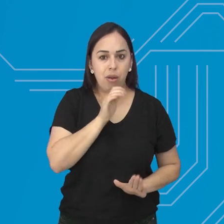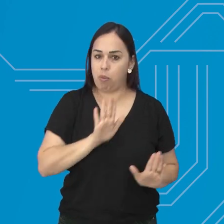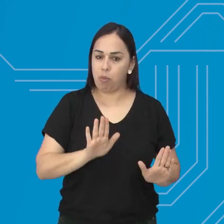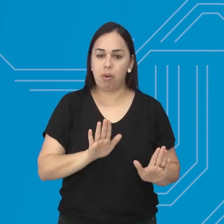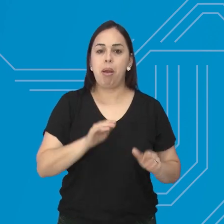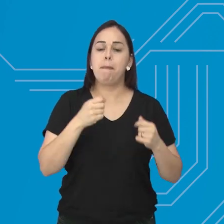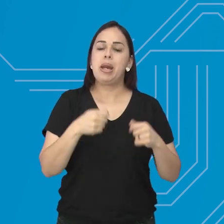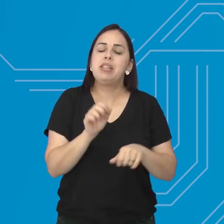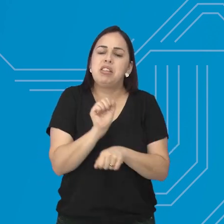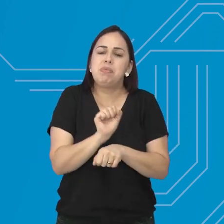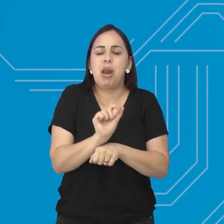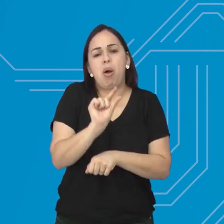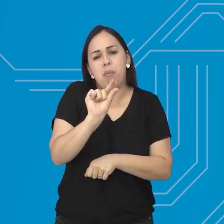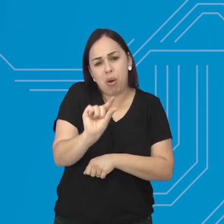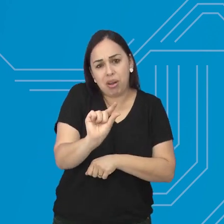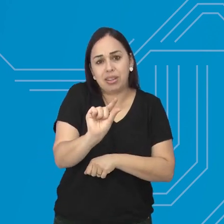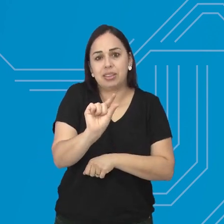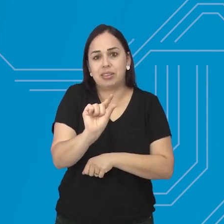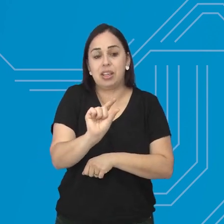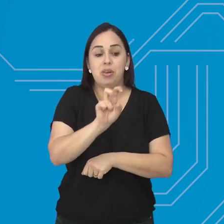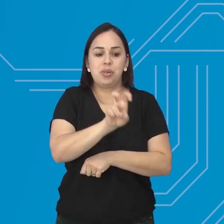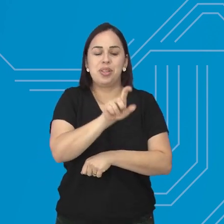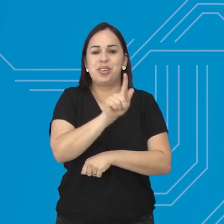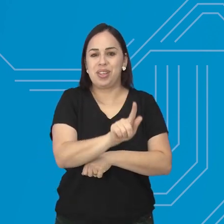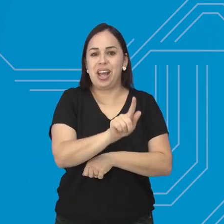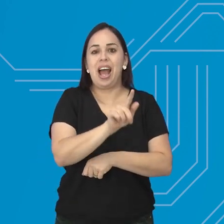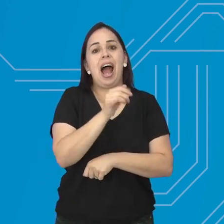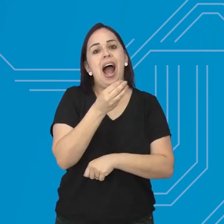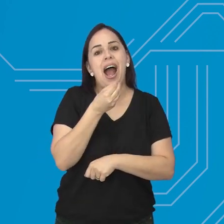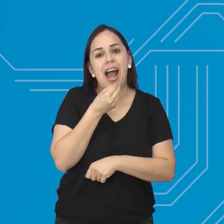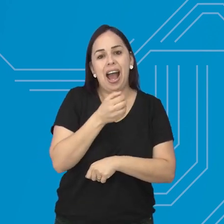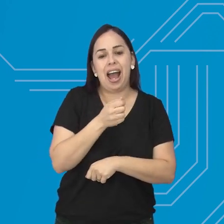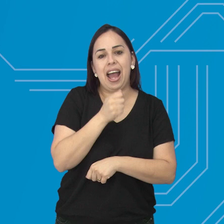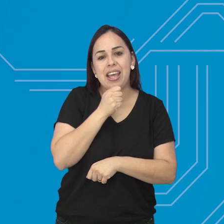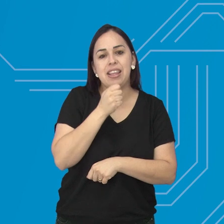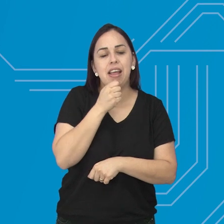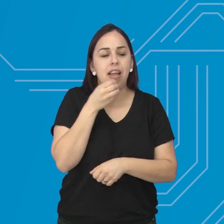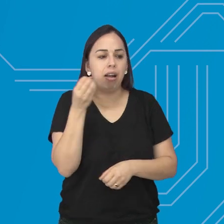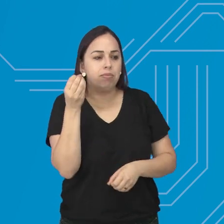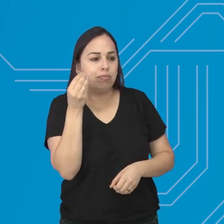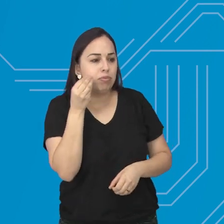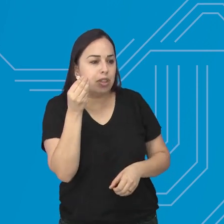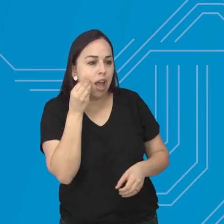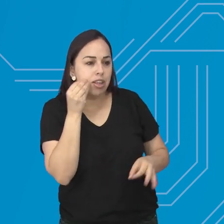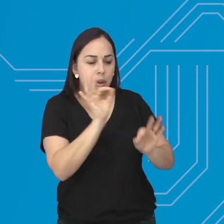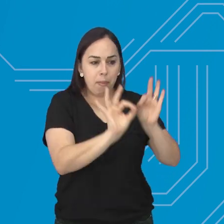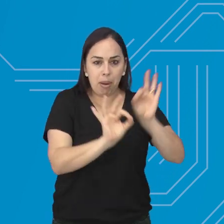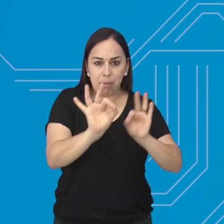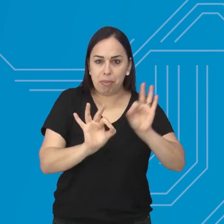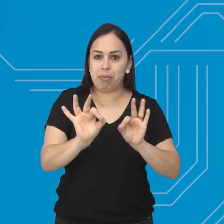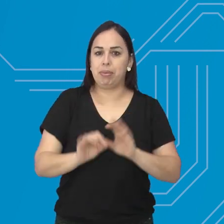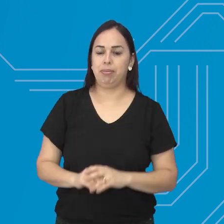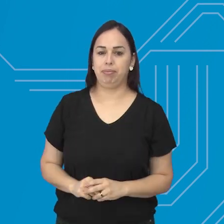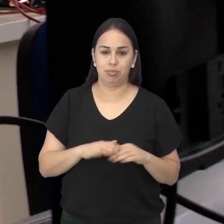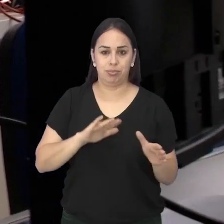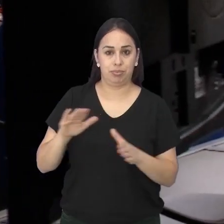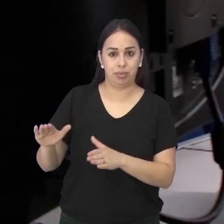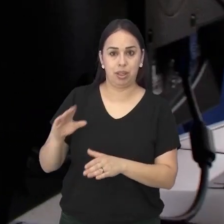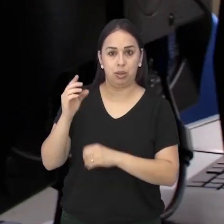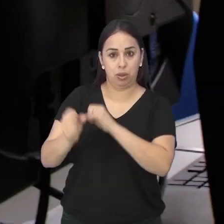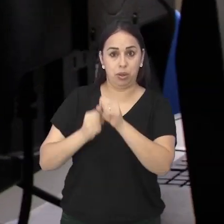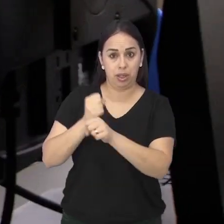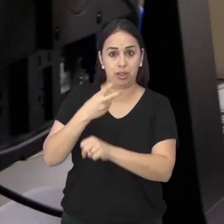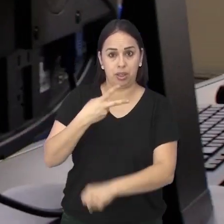podermos usufruir da nova tecnologia, vai ser preciso esperar um pouquinho, já que o 5G ainda está em fase de implementação.